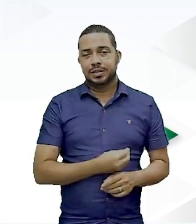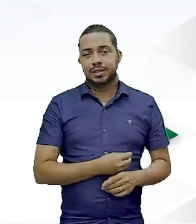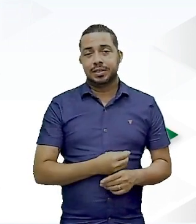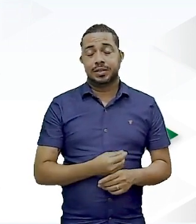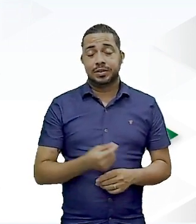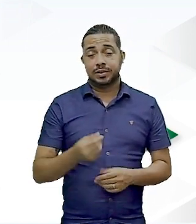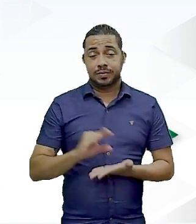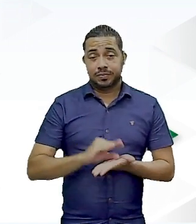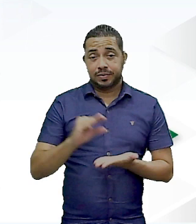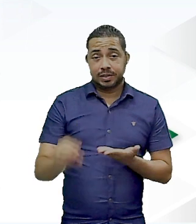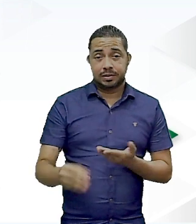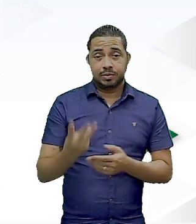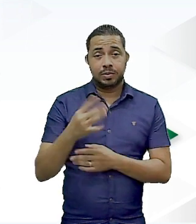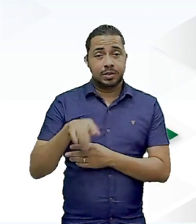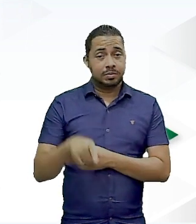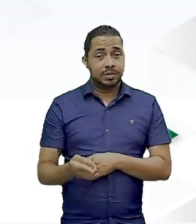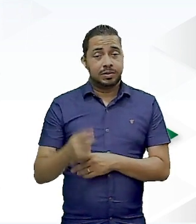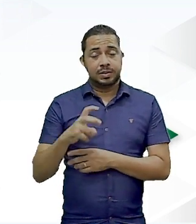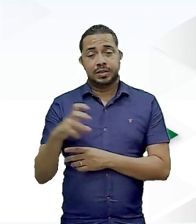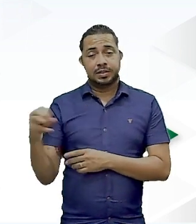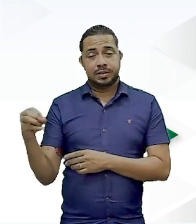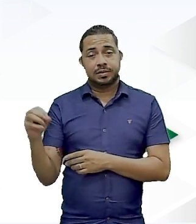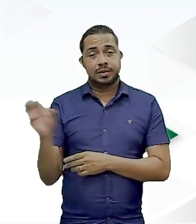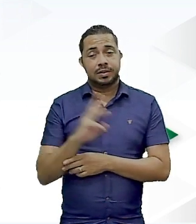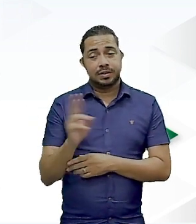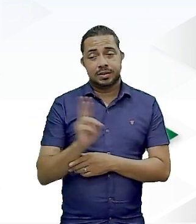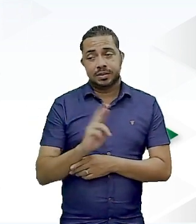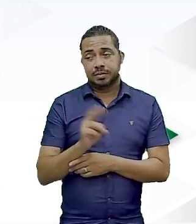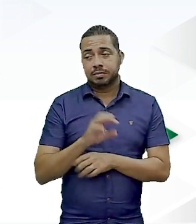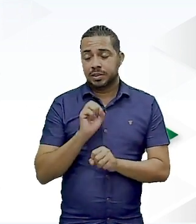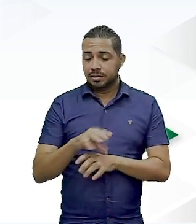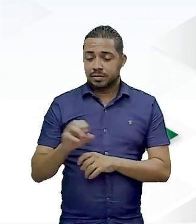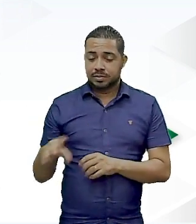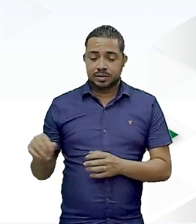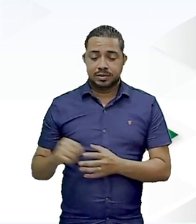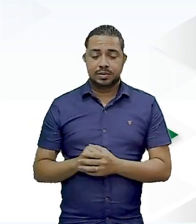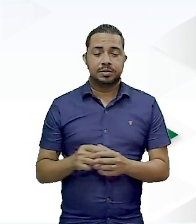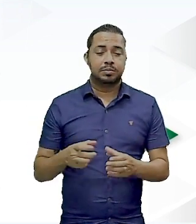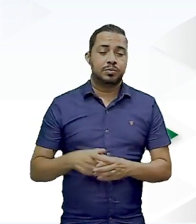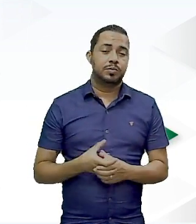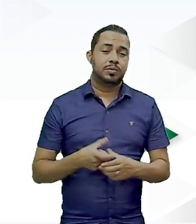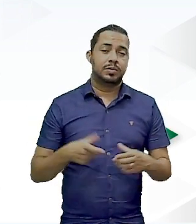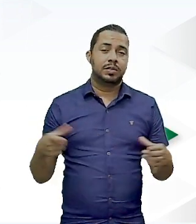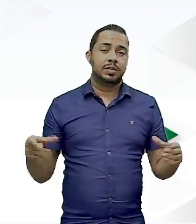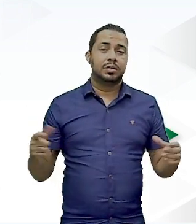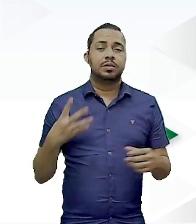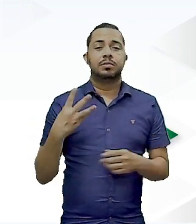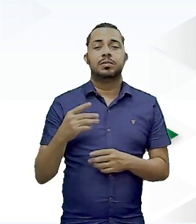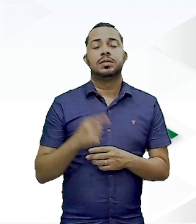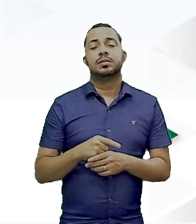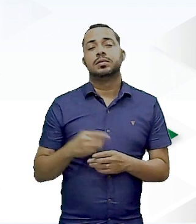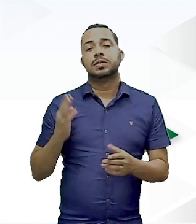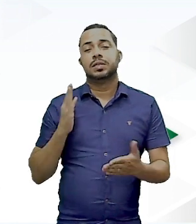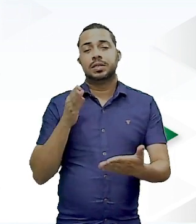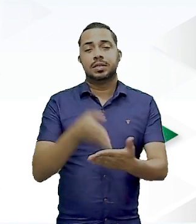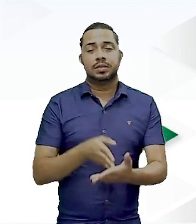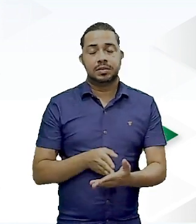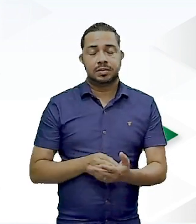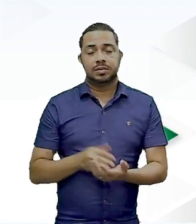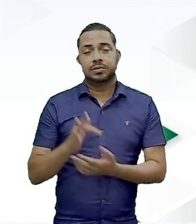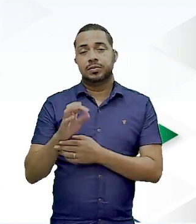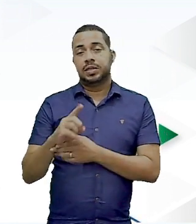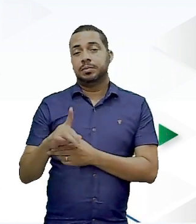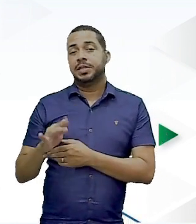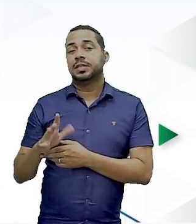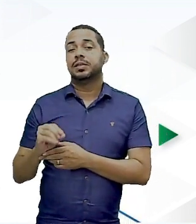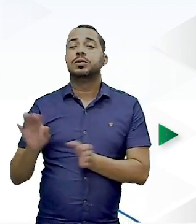de R$ 4.500. Para a educação desse montante, 4/5 são direcionados para o ensino fundamental. Qual é